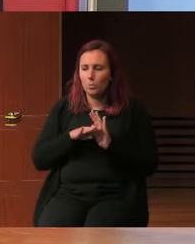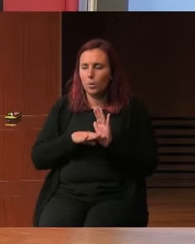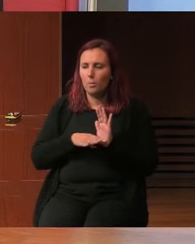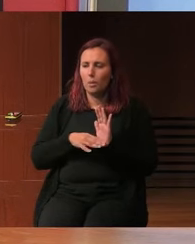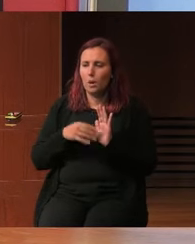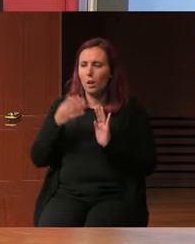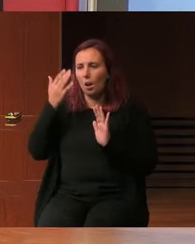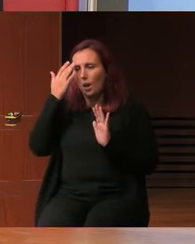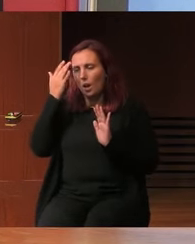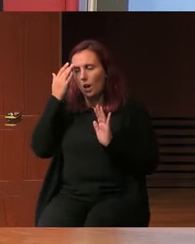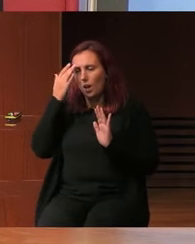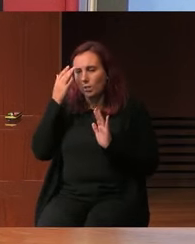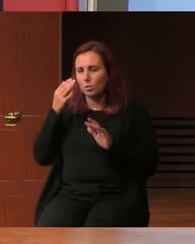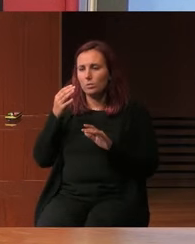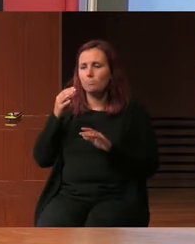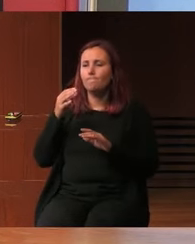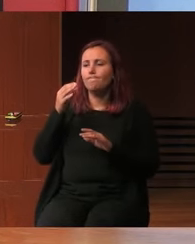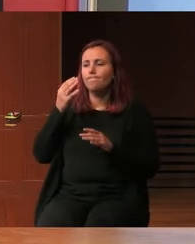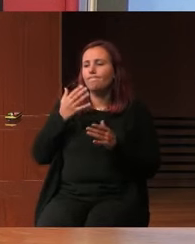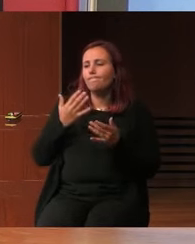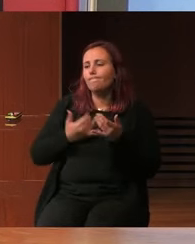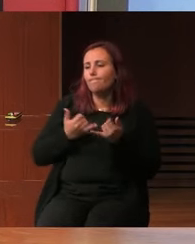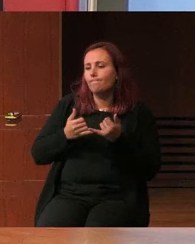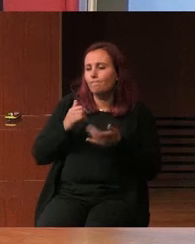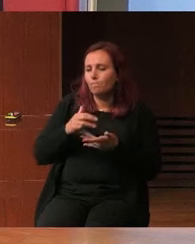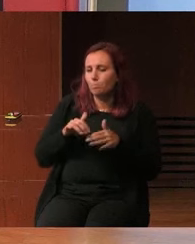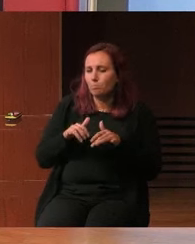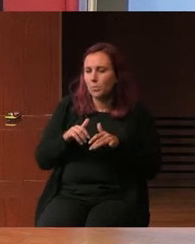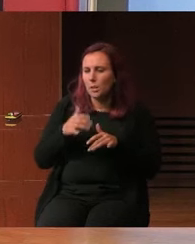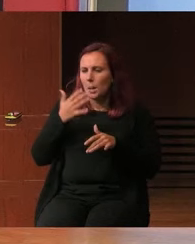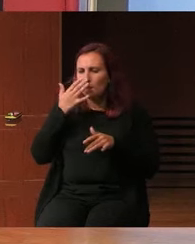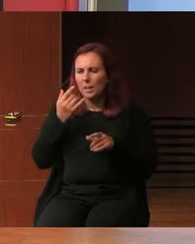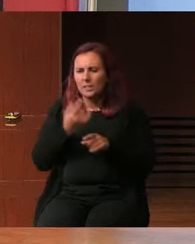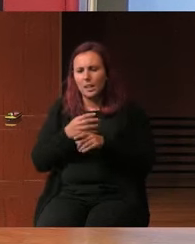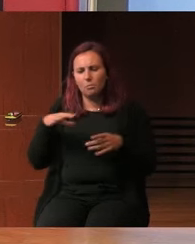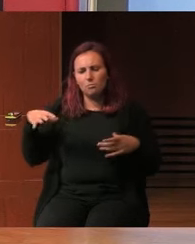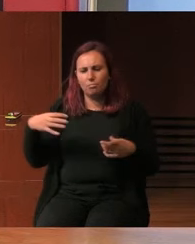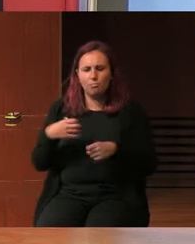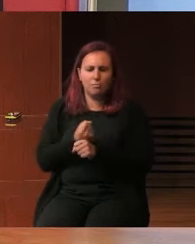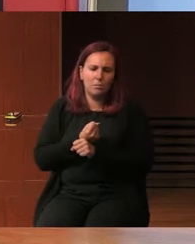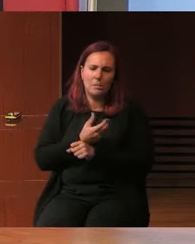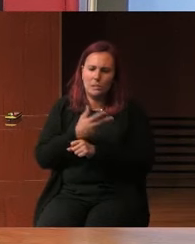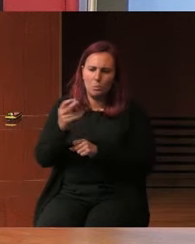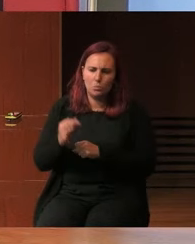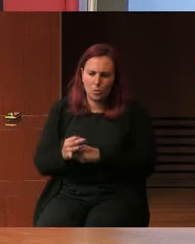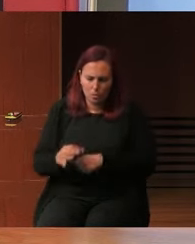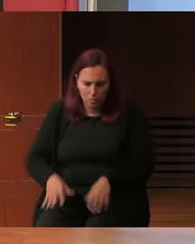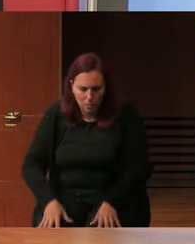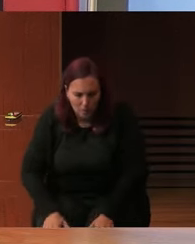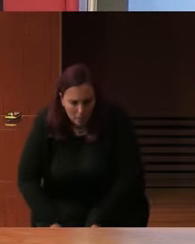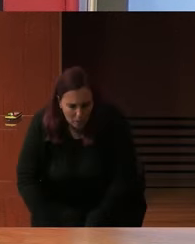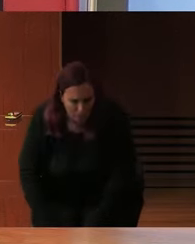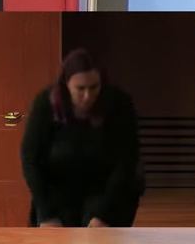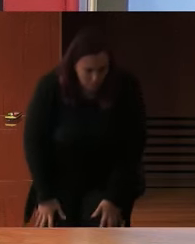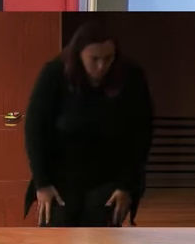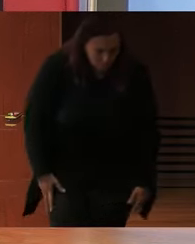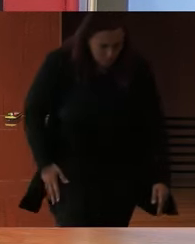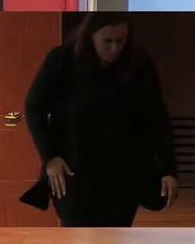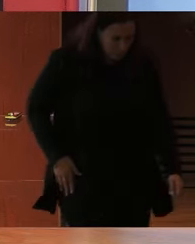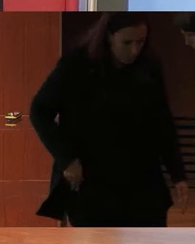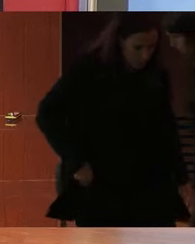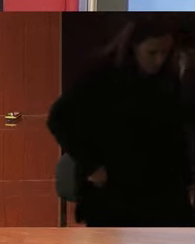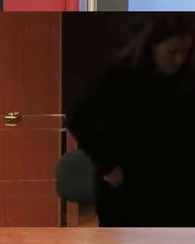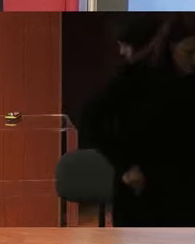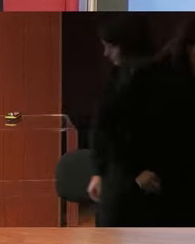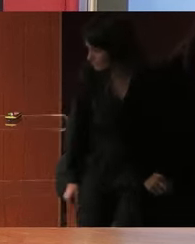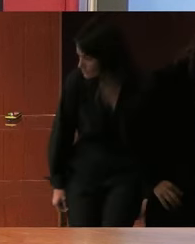Eu creio que em relação à inteligência artificial há muita ideia de que é uma arma de destruição maciça. Não é? E eu não sei se não será, não é? Eu